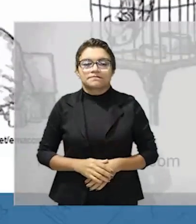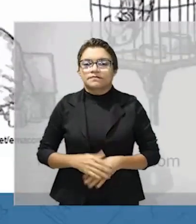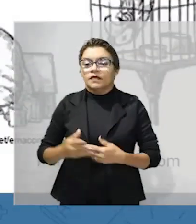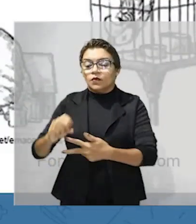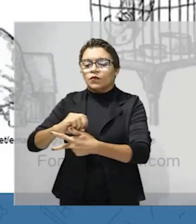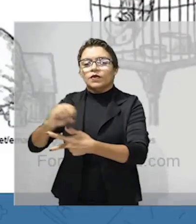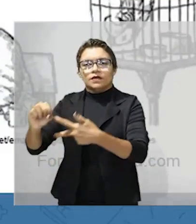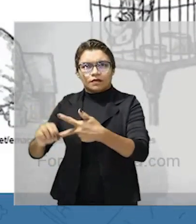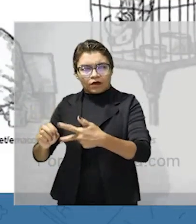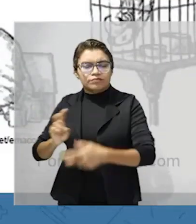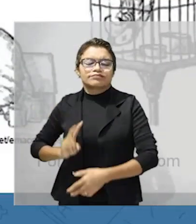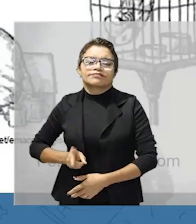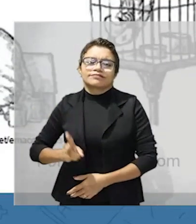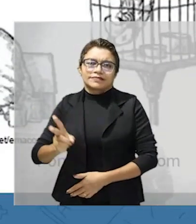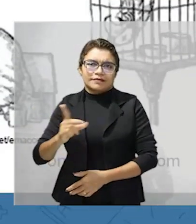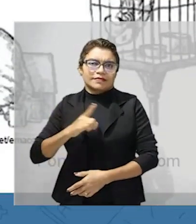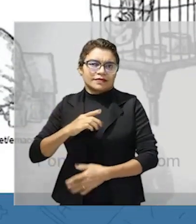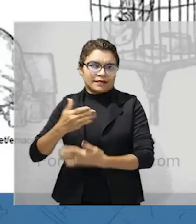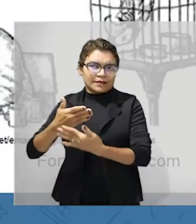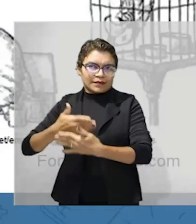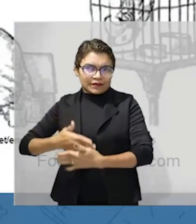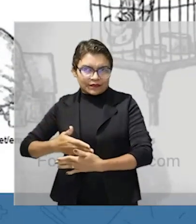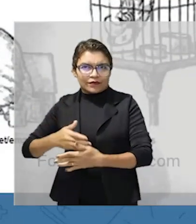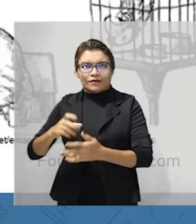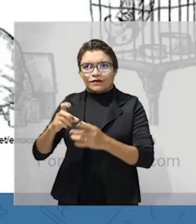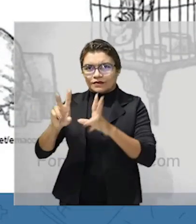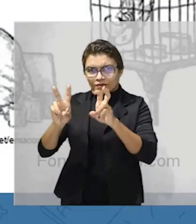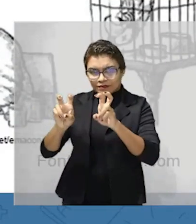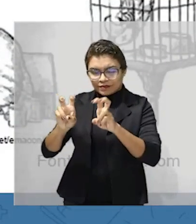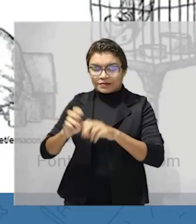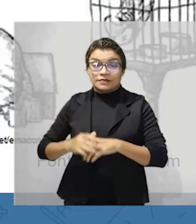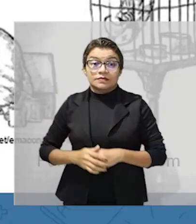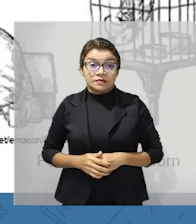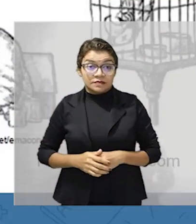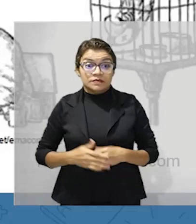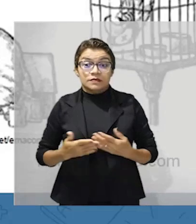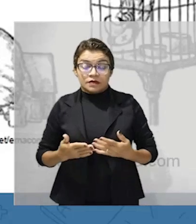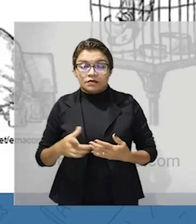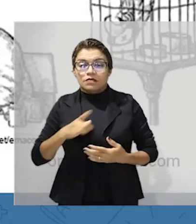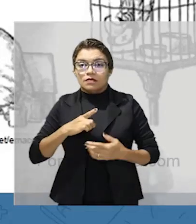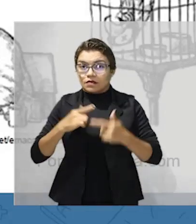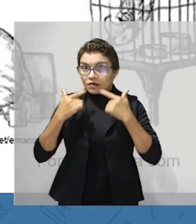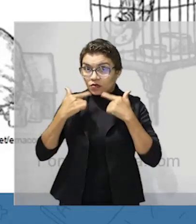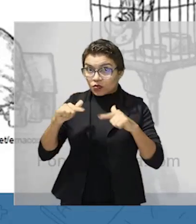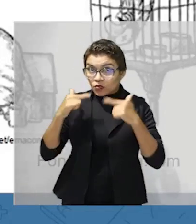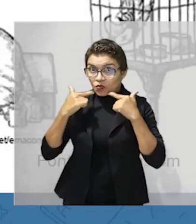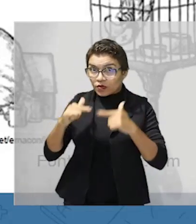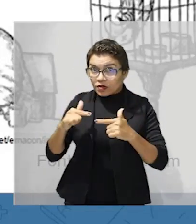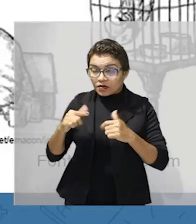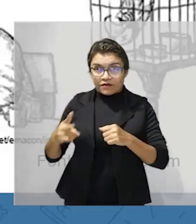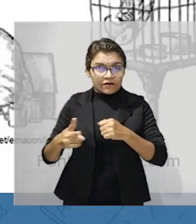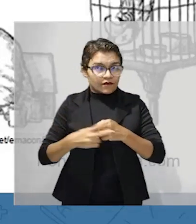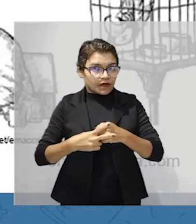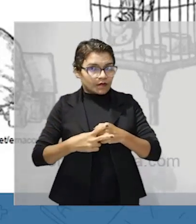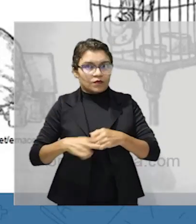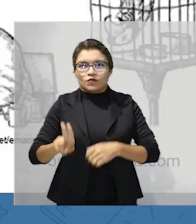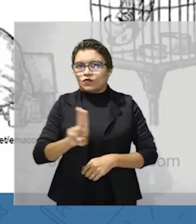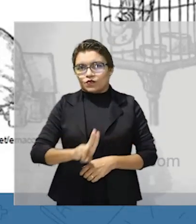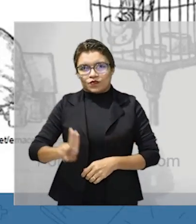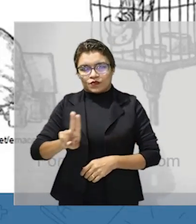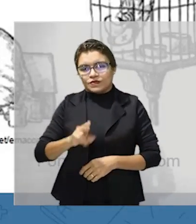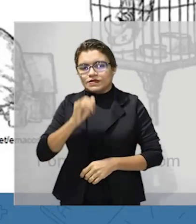ele é bem frequente, tá? Que é justamente os textos acompanhados de linguagem não verbal. Ou seja, são